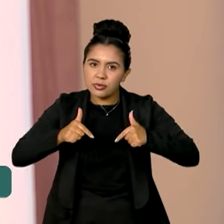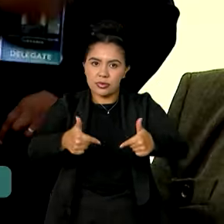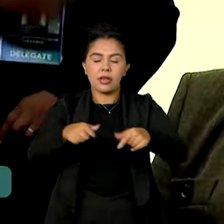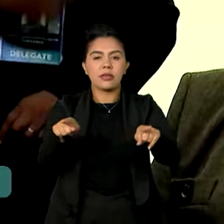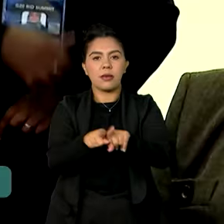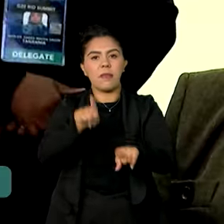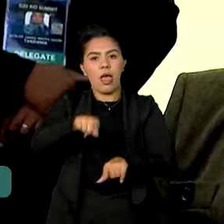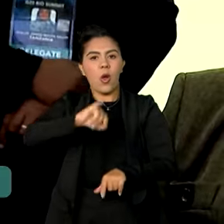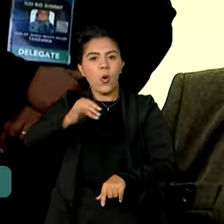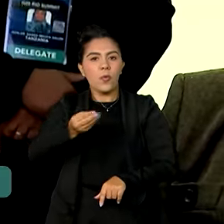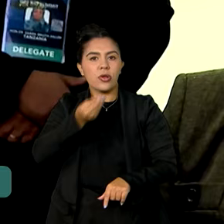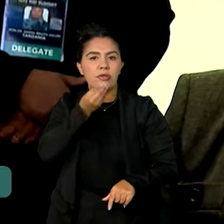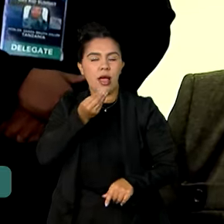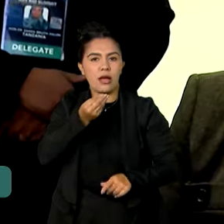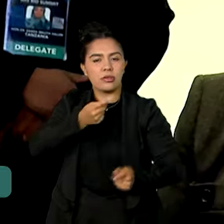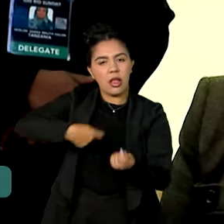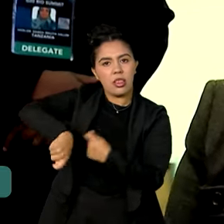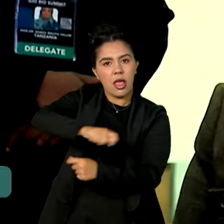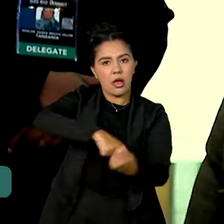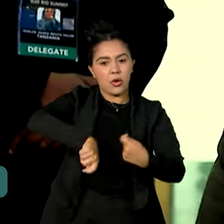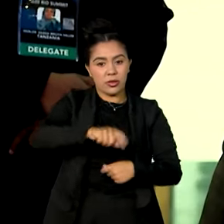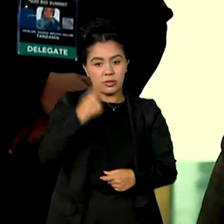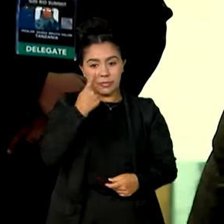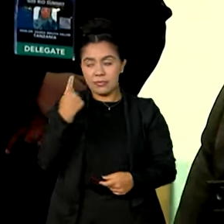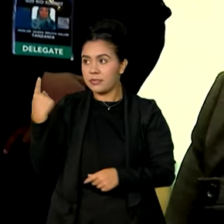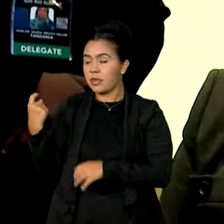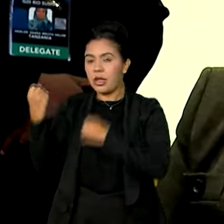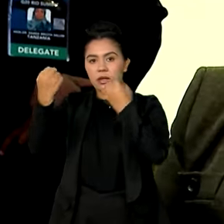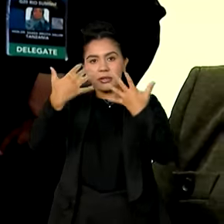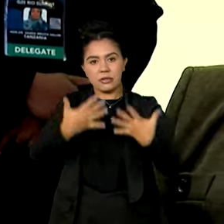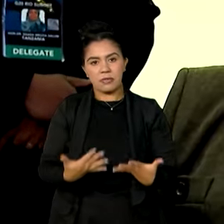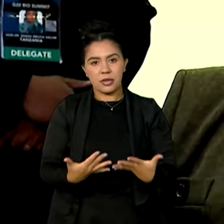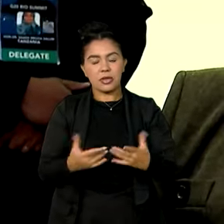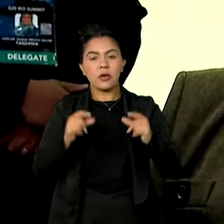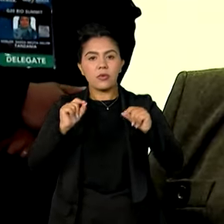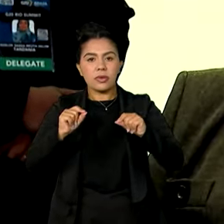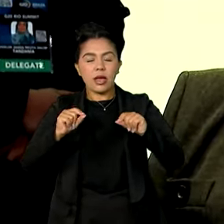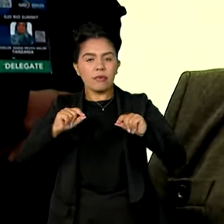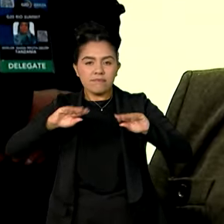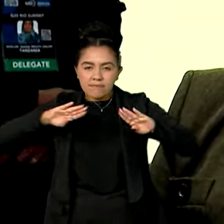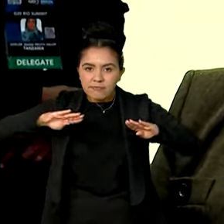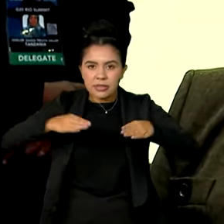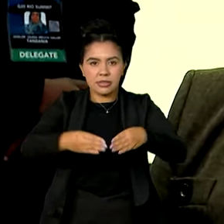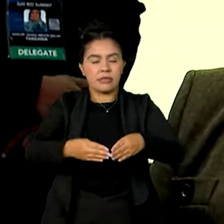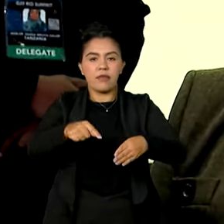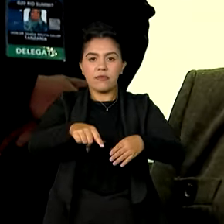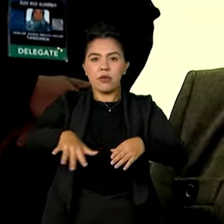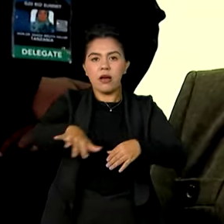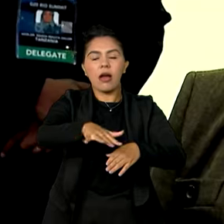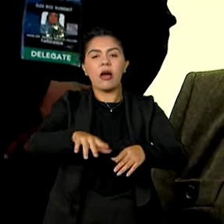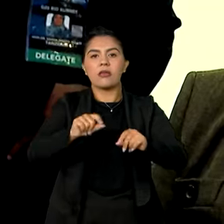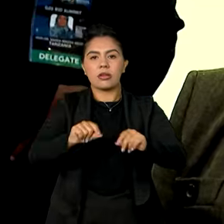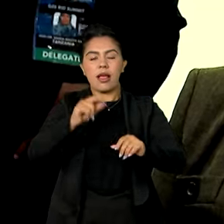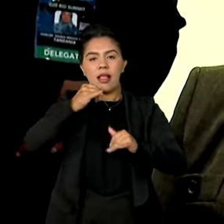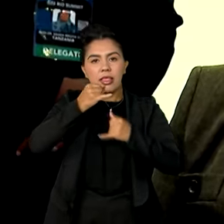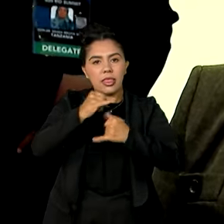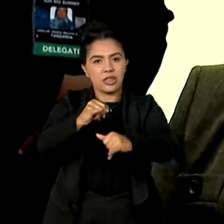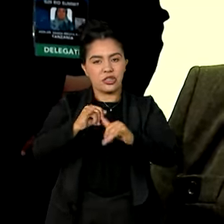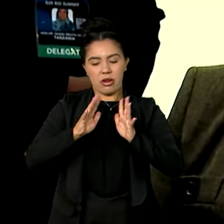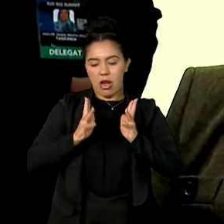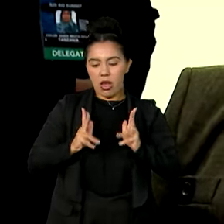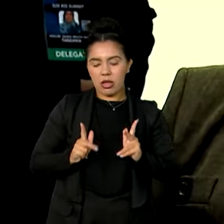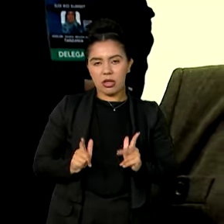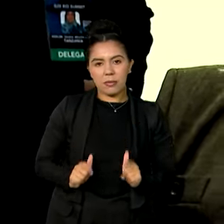negócios. A primeira missão da aliança, voltada ao financiamento da energia limpa, é um marco nessa direção. Nosso